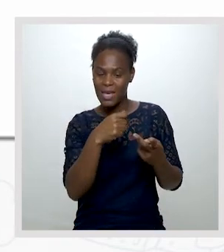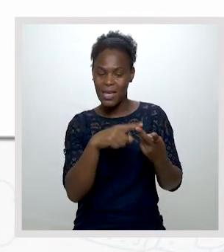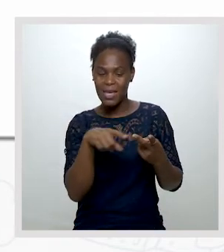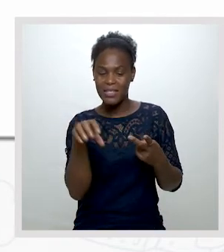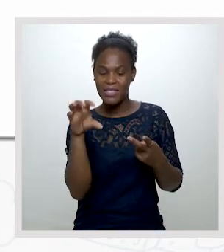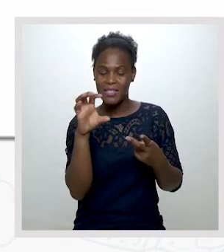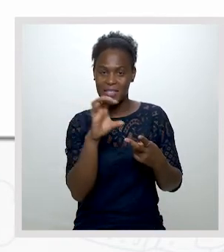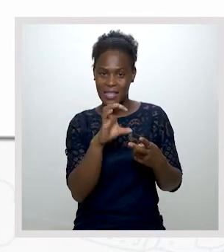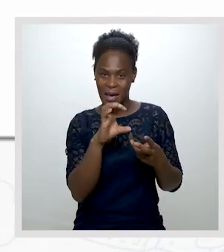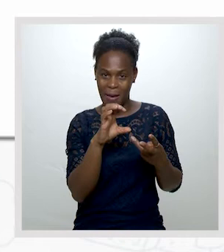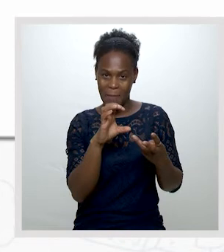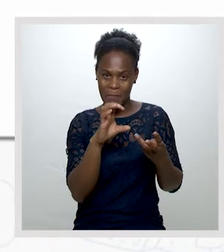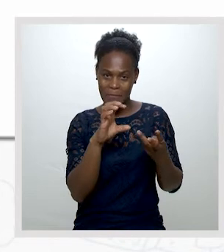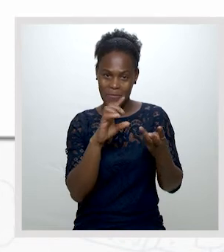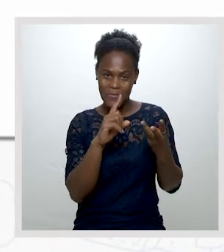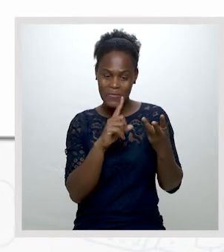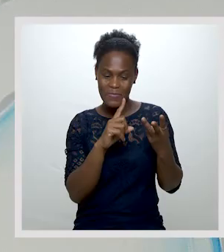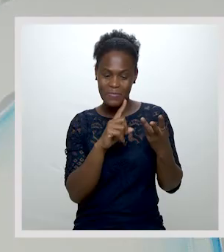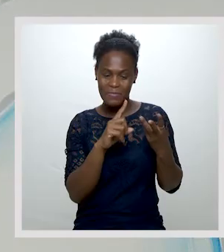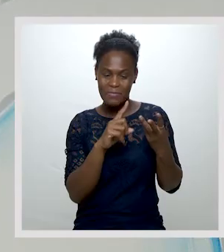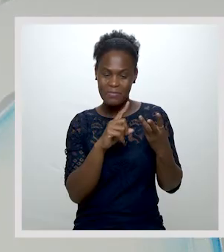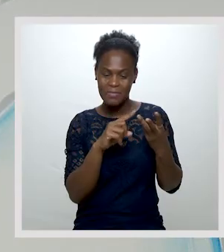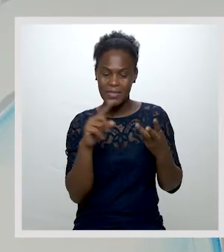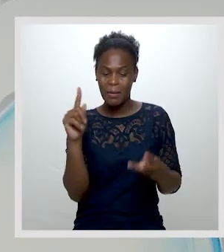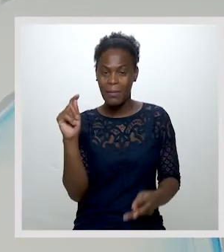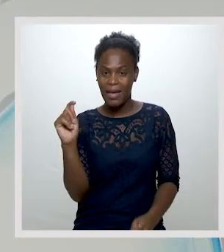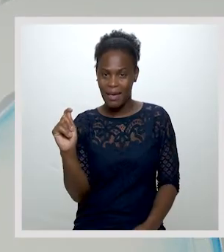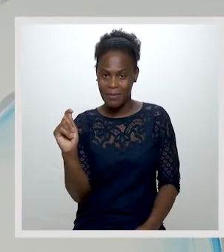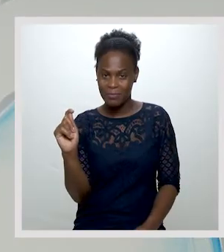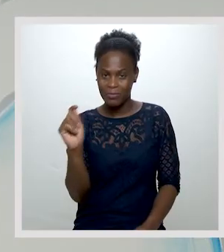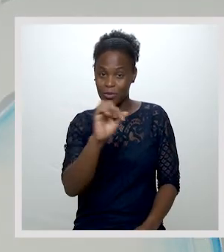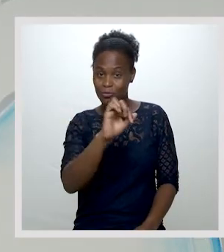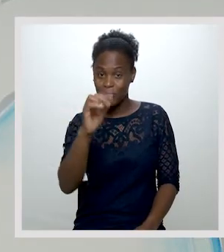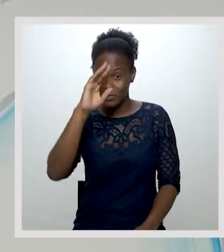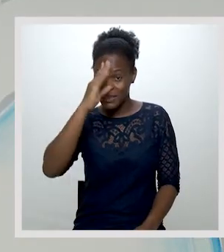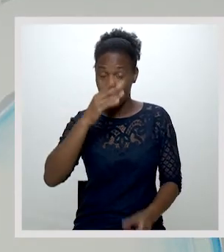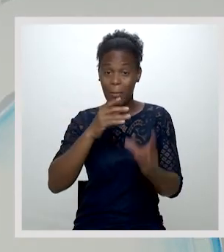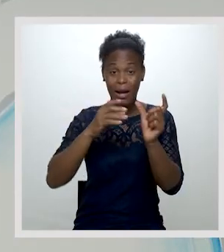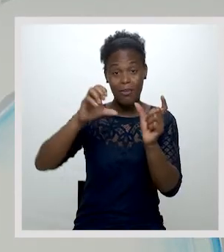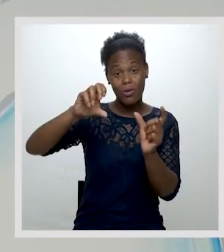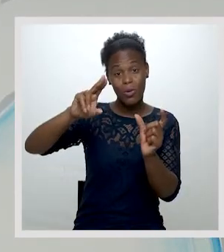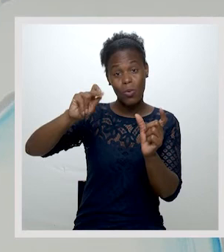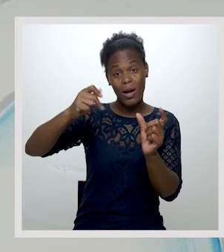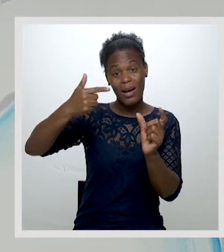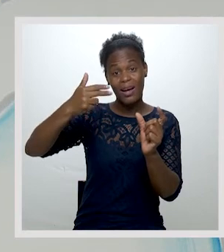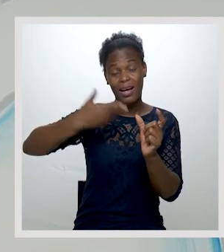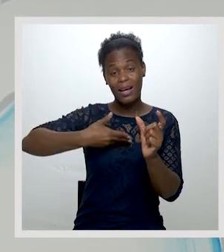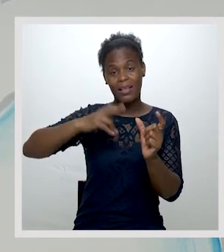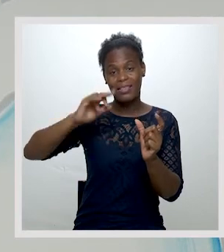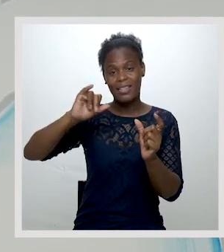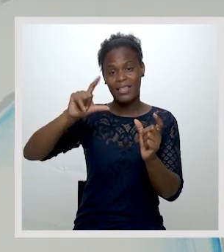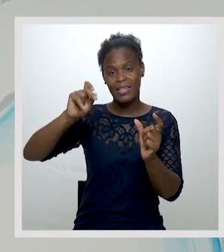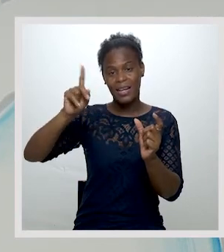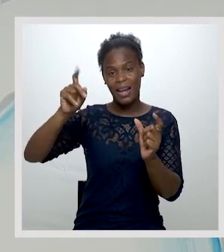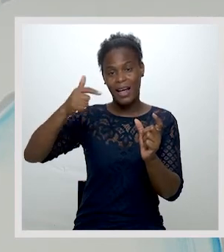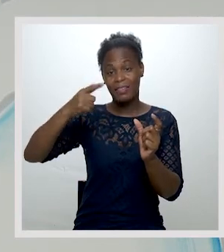E. E vocês sabem que os quadriláteros são todas as figuras que têm quatro